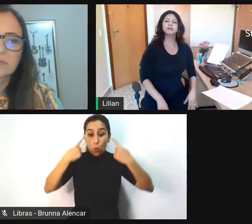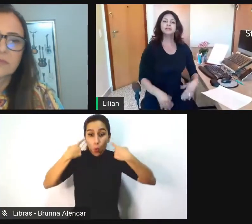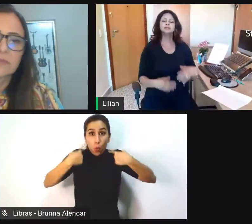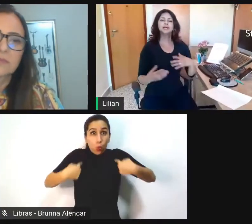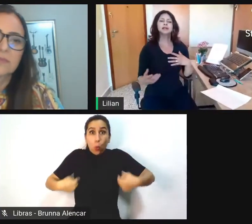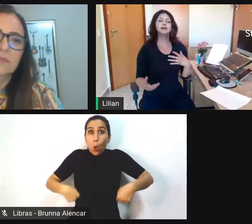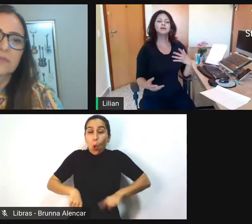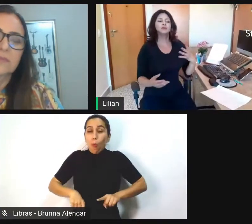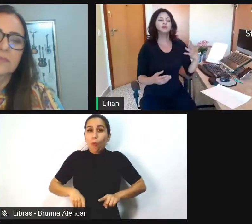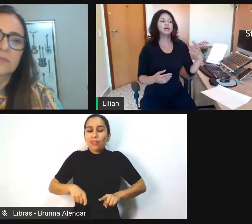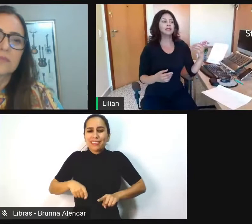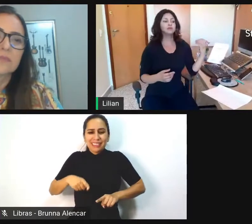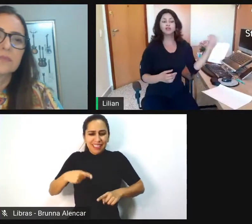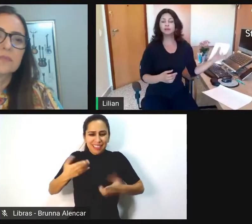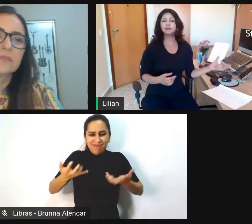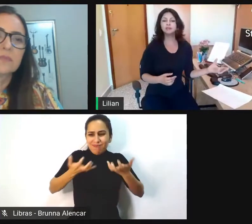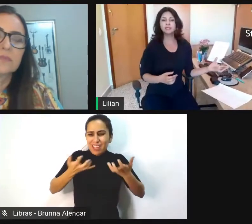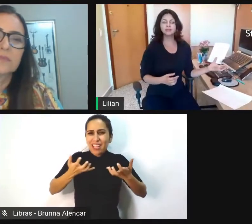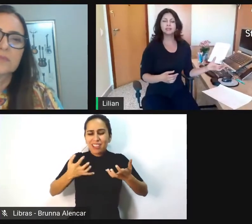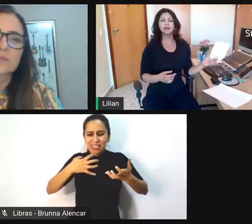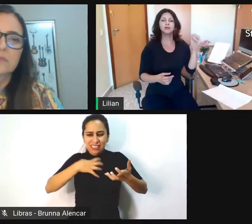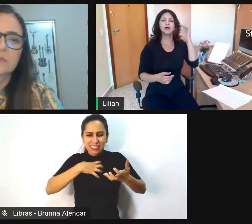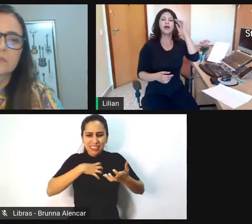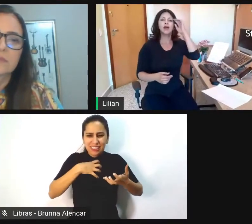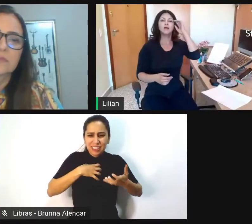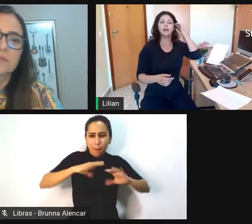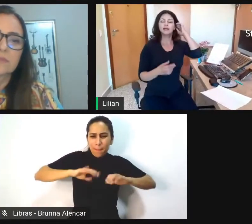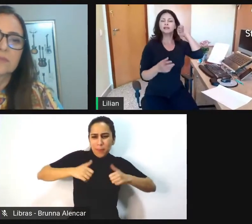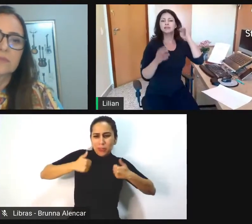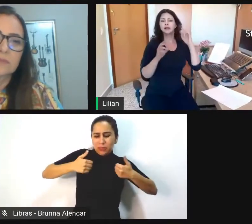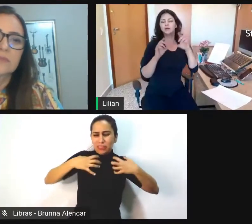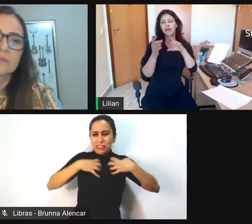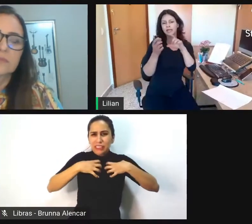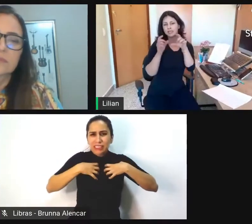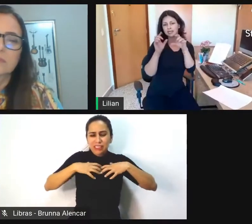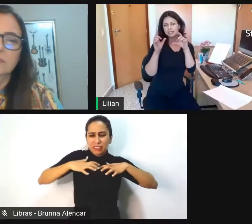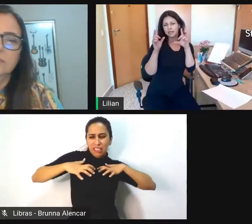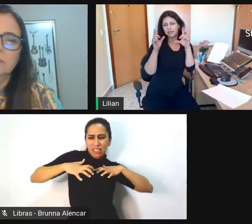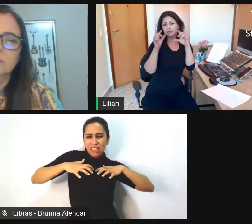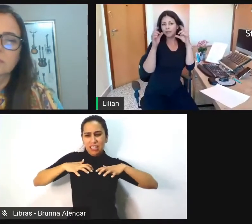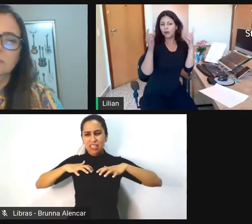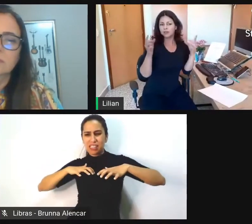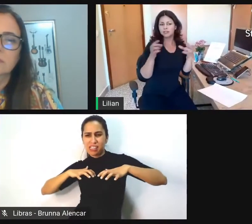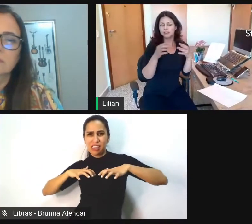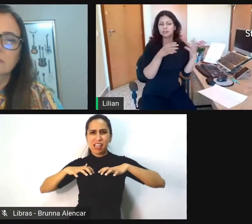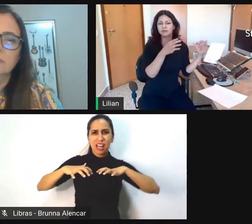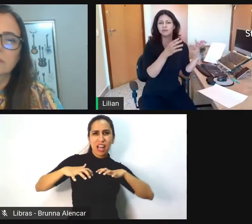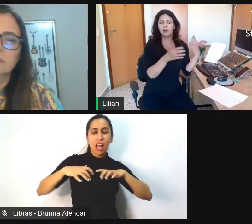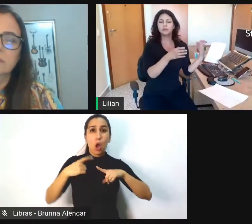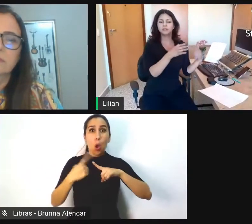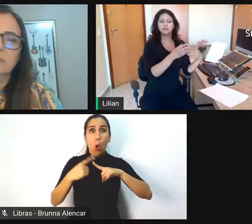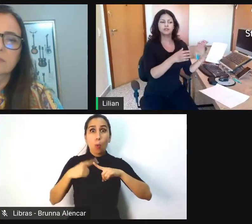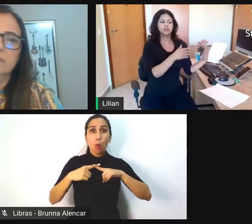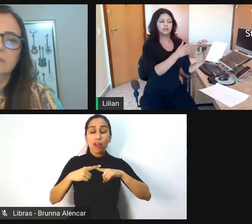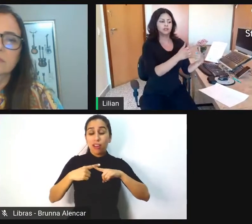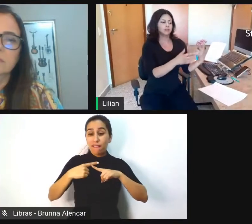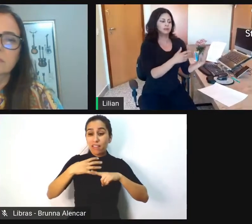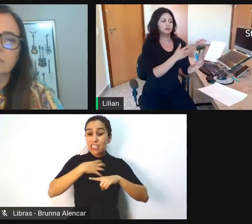corpo, explicando, nos chamando a atenção para a questão dessa hipóxia, dessa